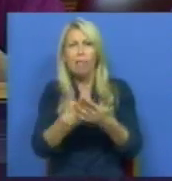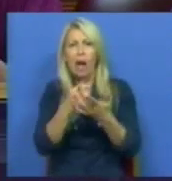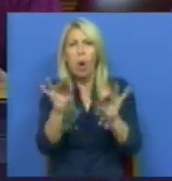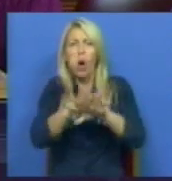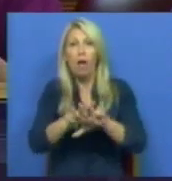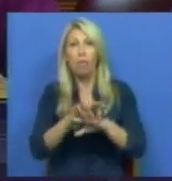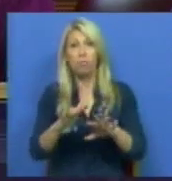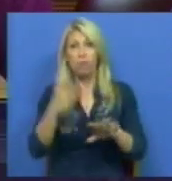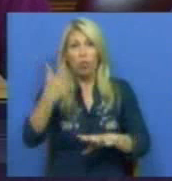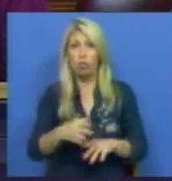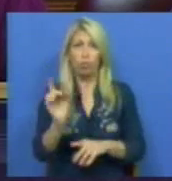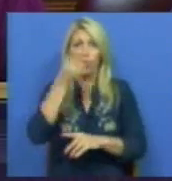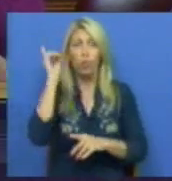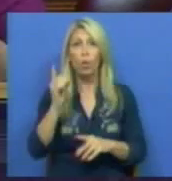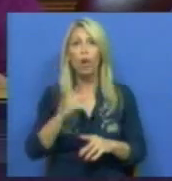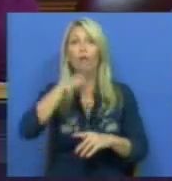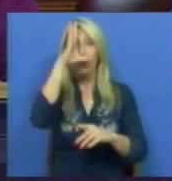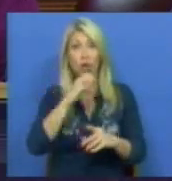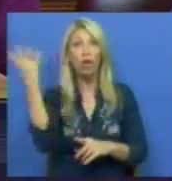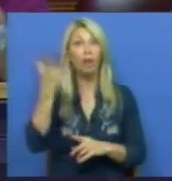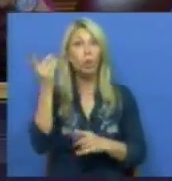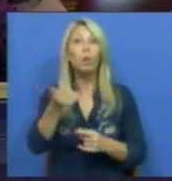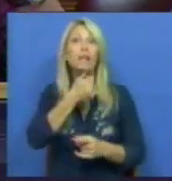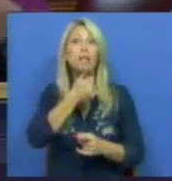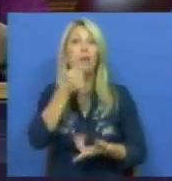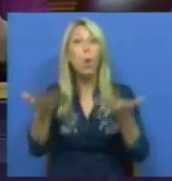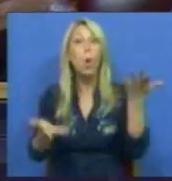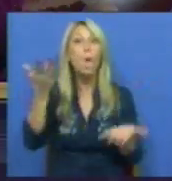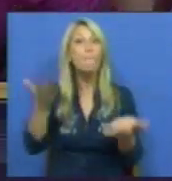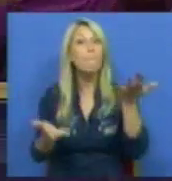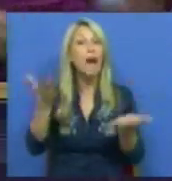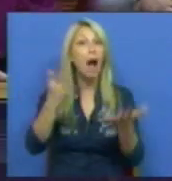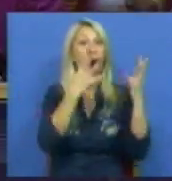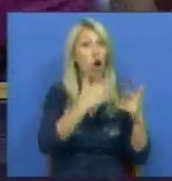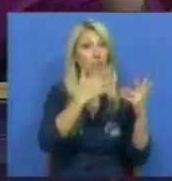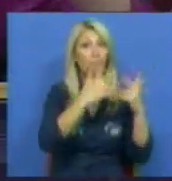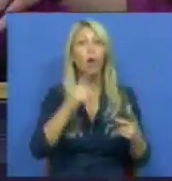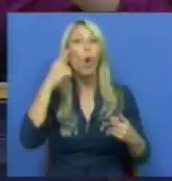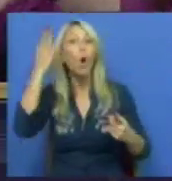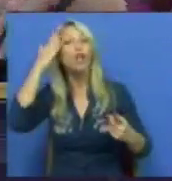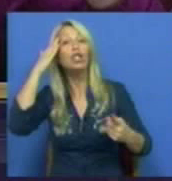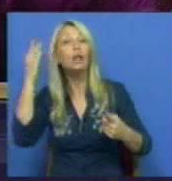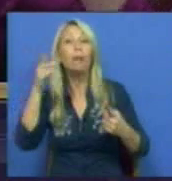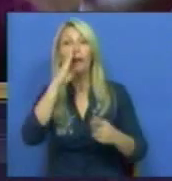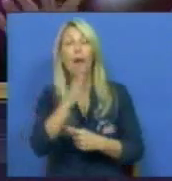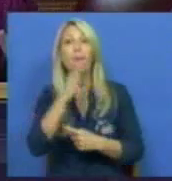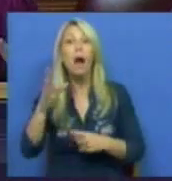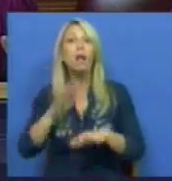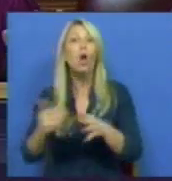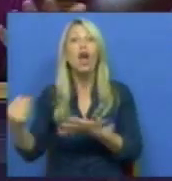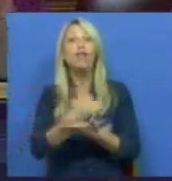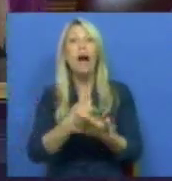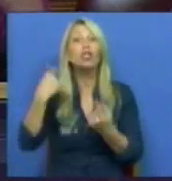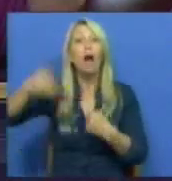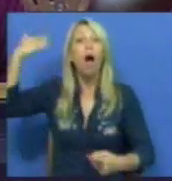Ministério da Cultura que decidiu comparar o orçamento com uma estimativa do executado segundo os dados de que dispunha em